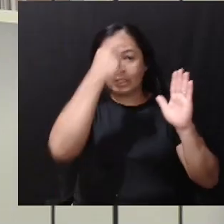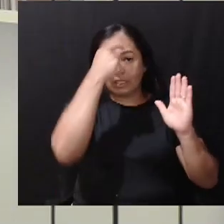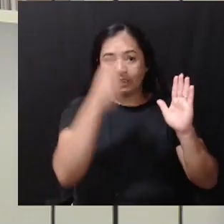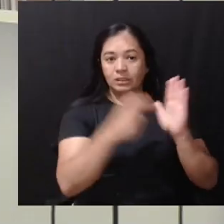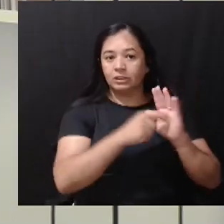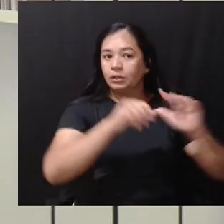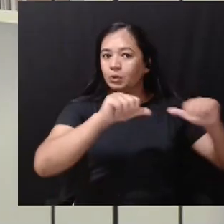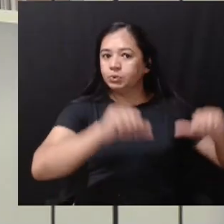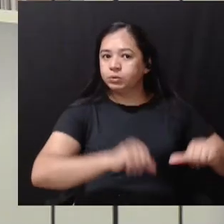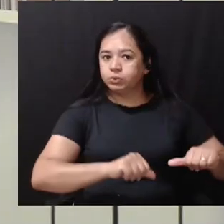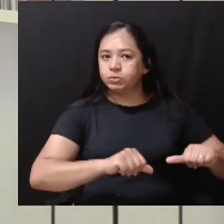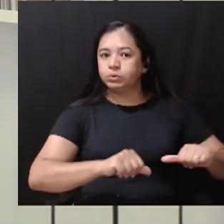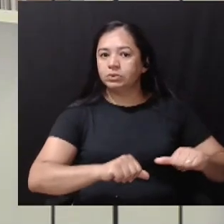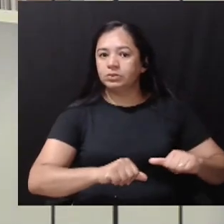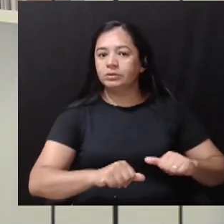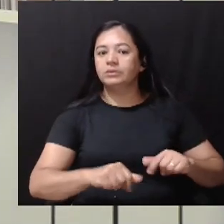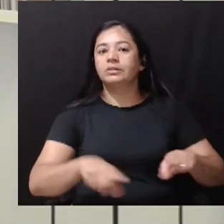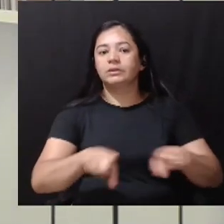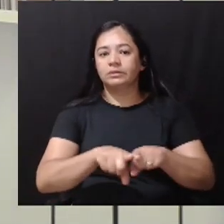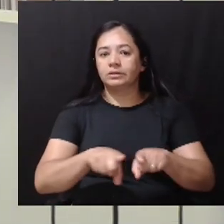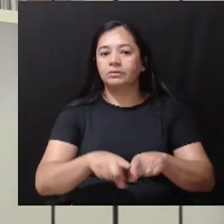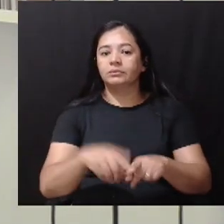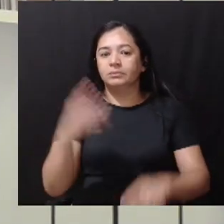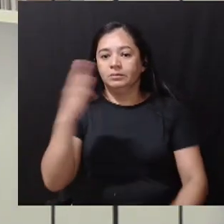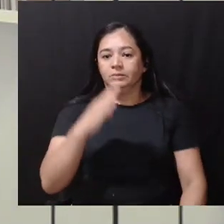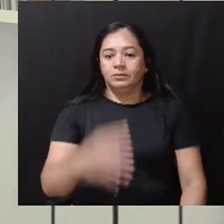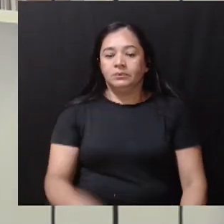as implicações para o Brasil.